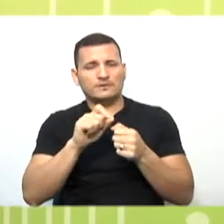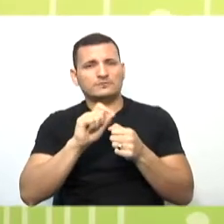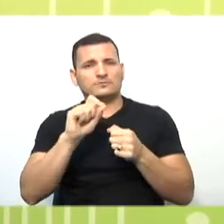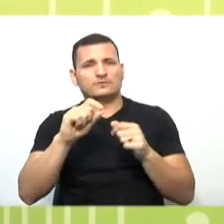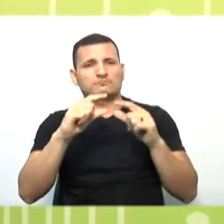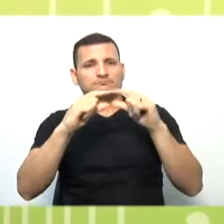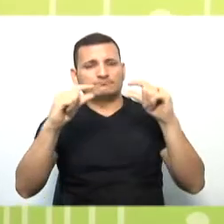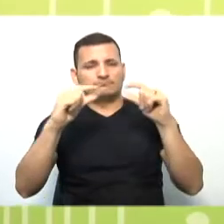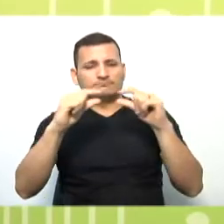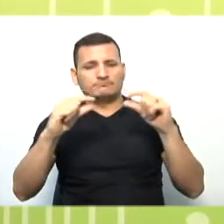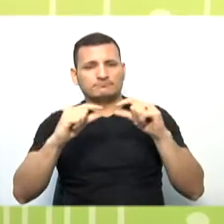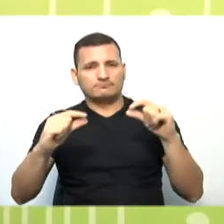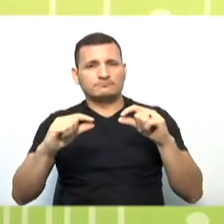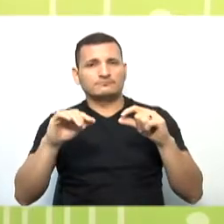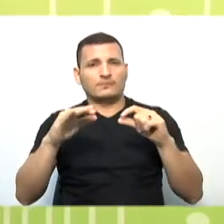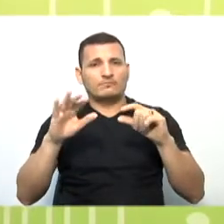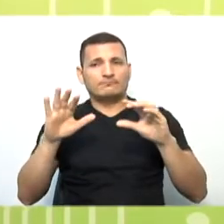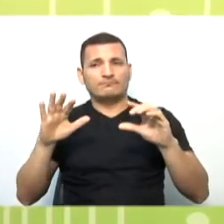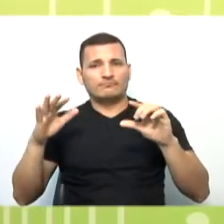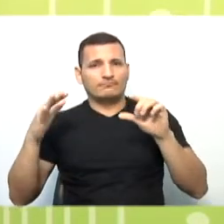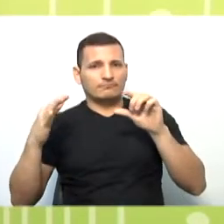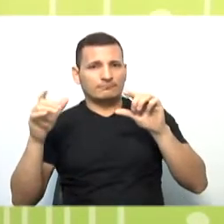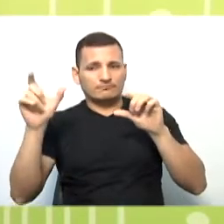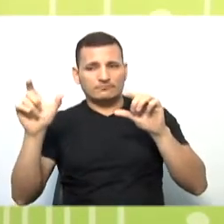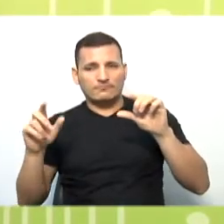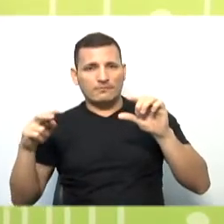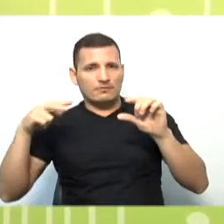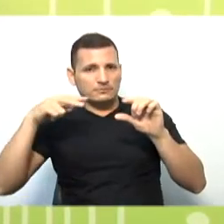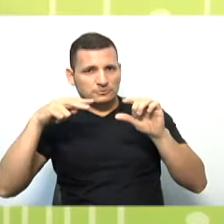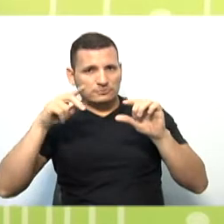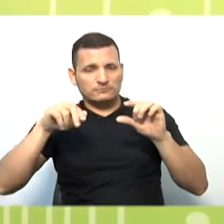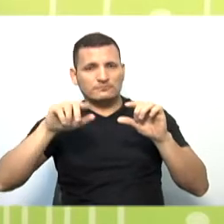gente fala no lado do cliente, que é o layout,